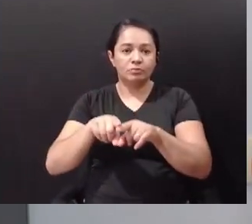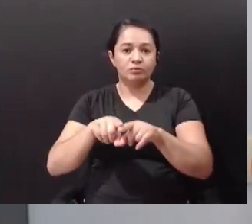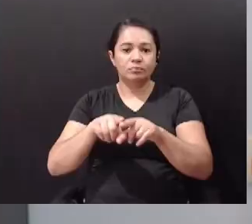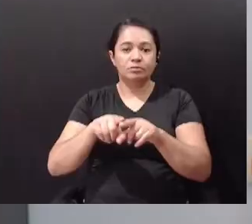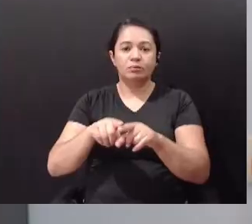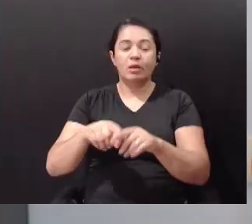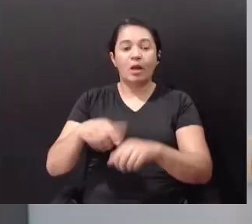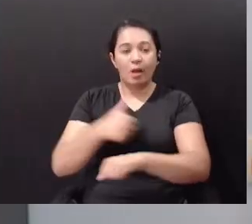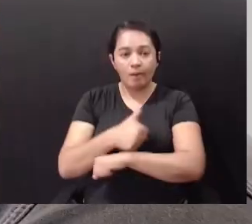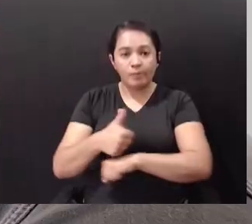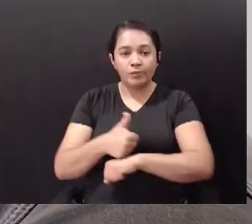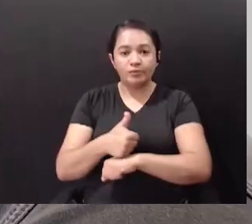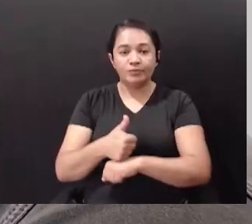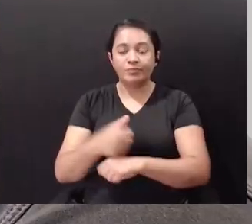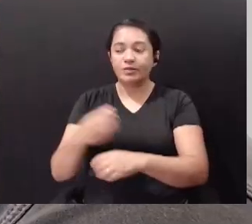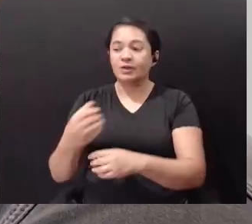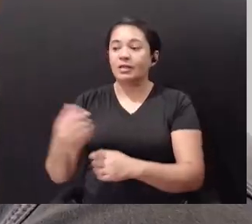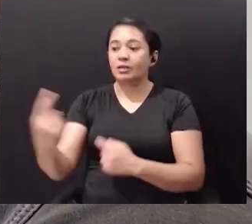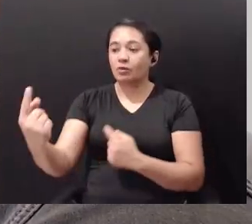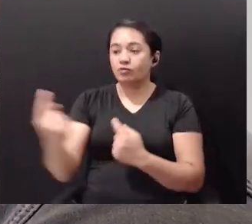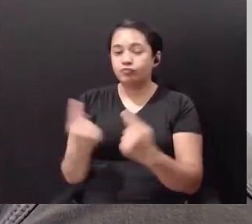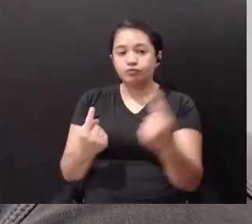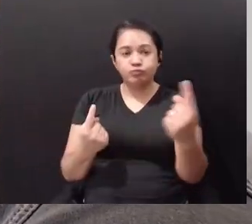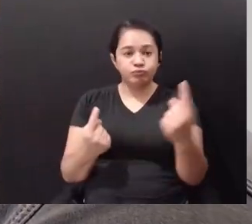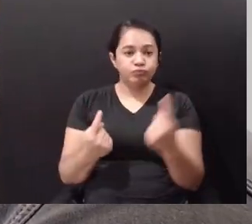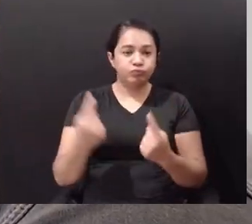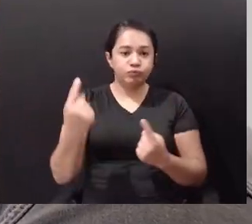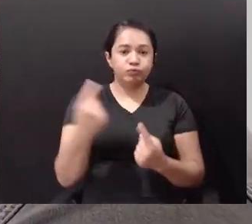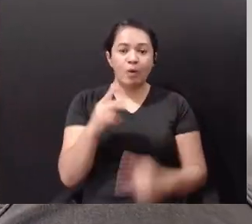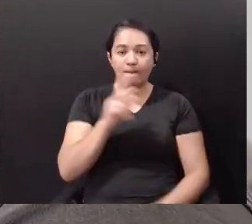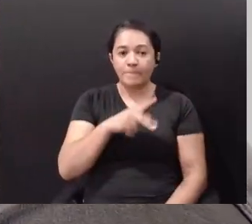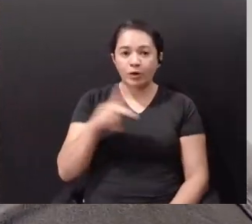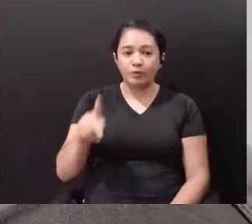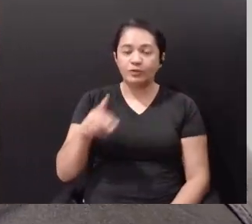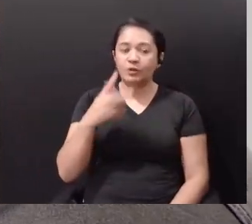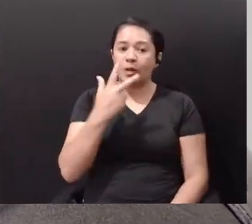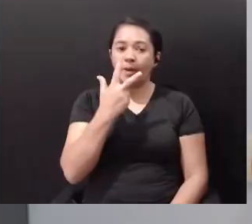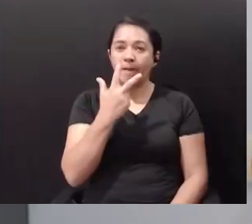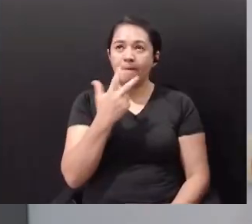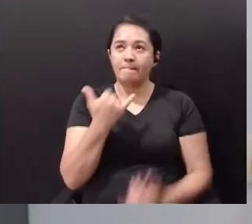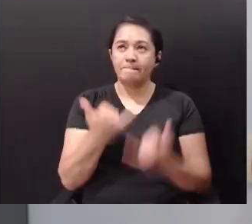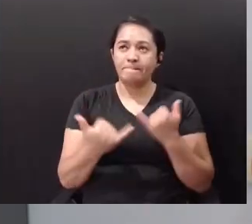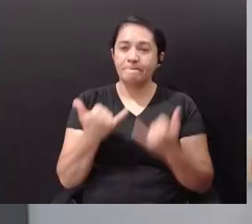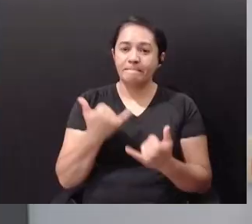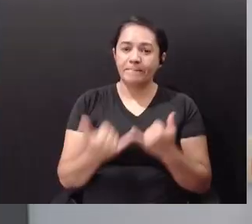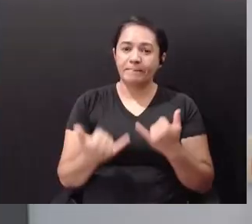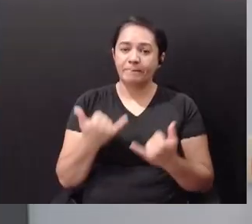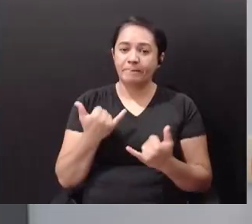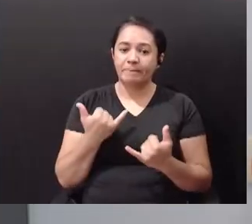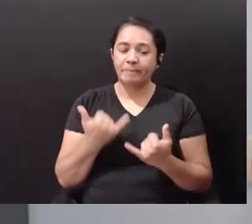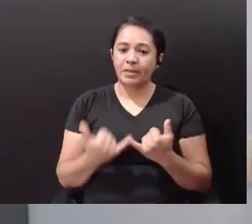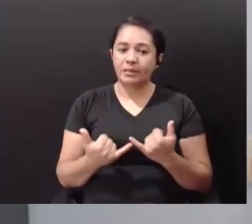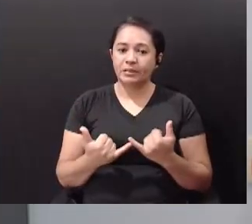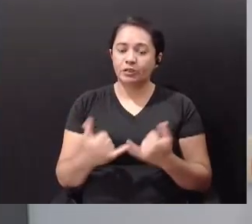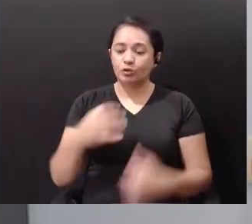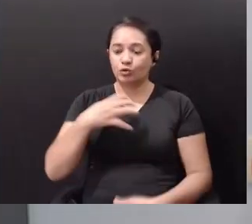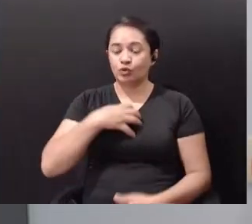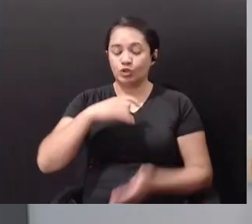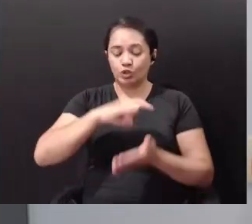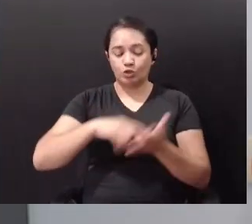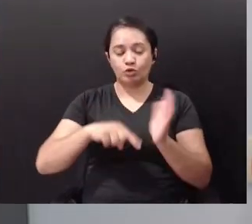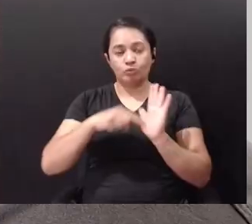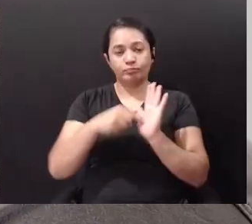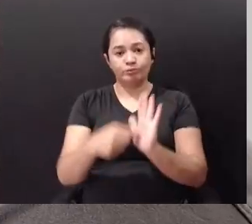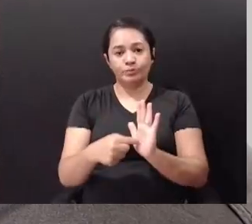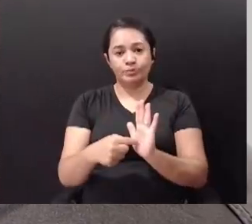de professores, no caso, me parece esse documento, da maneira como foi exposta, a problemática